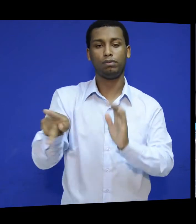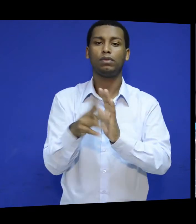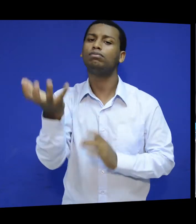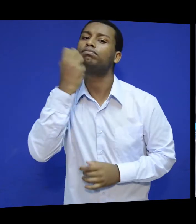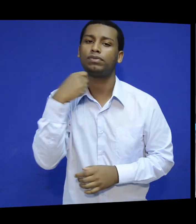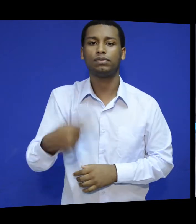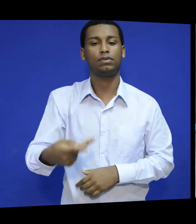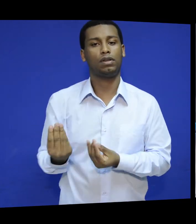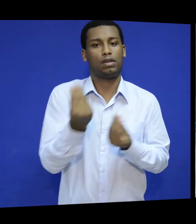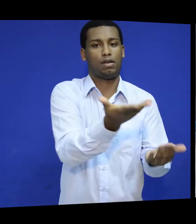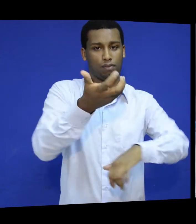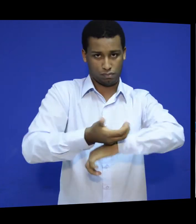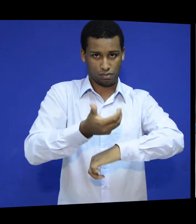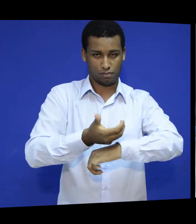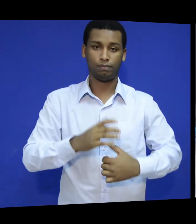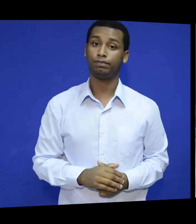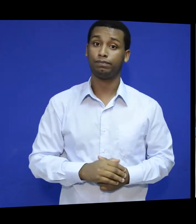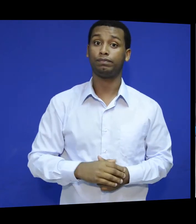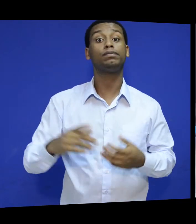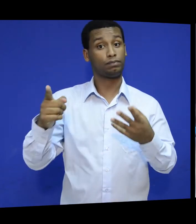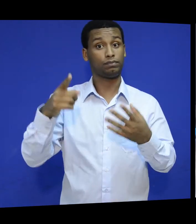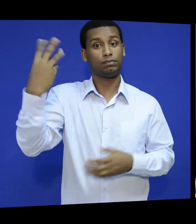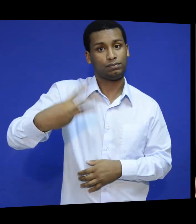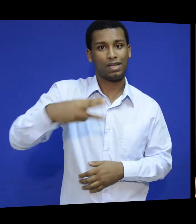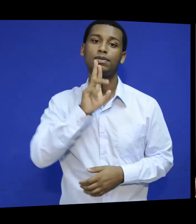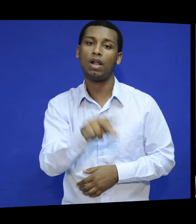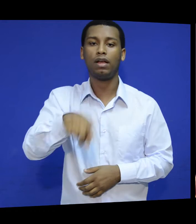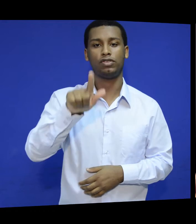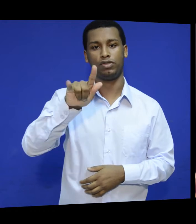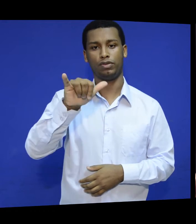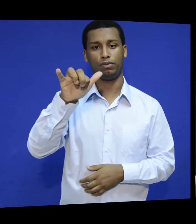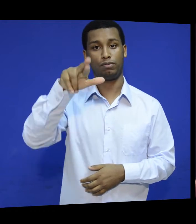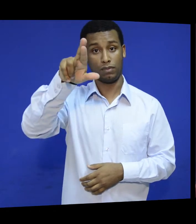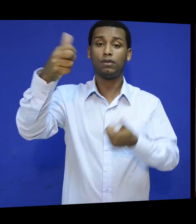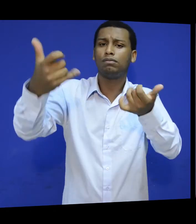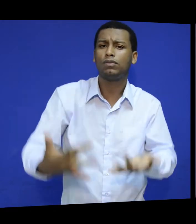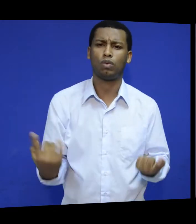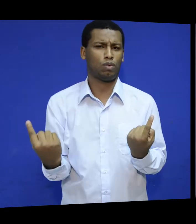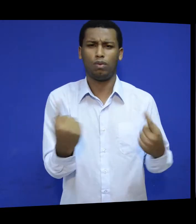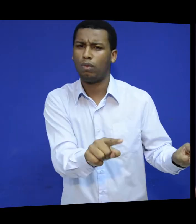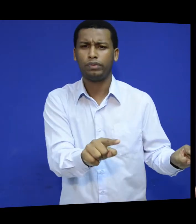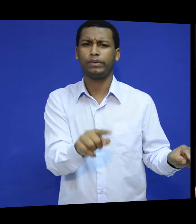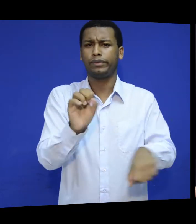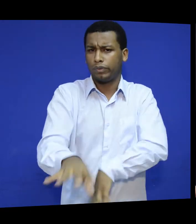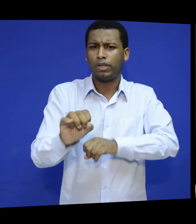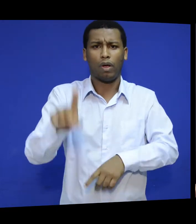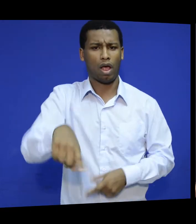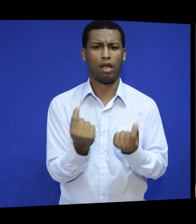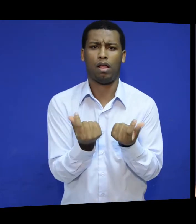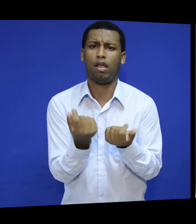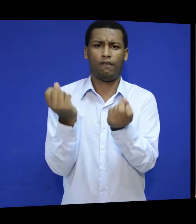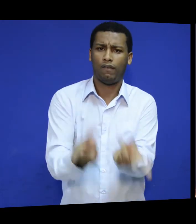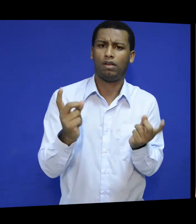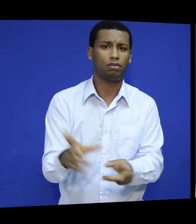para 3% da receita líquida do Estado para a UDESC. O terceiro a responder foi Gilmar Salgado. Defendeu posição